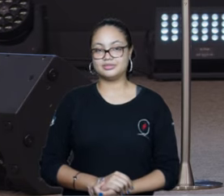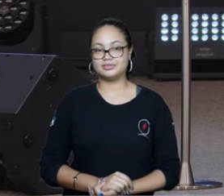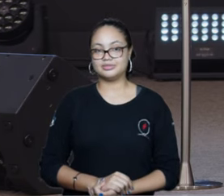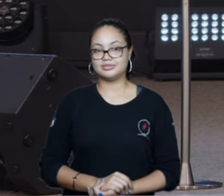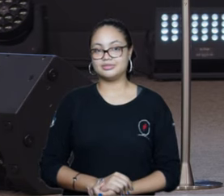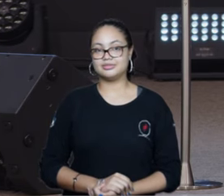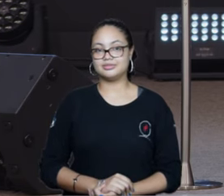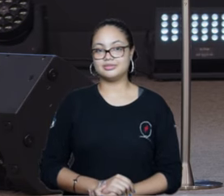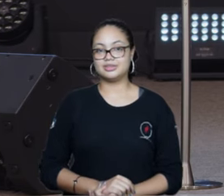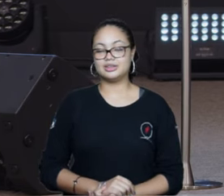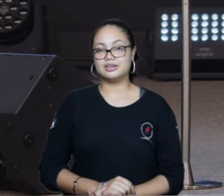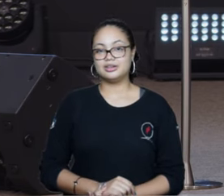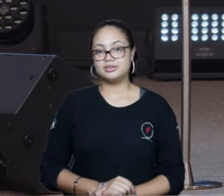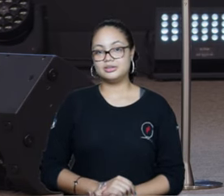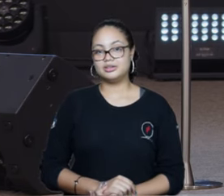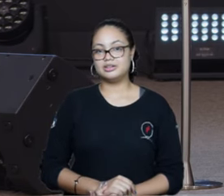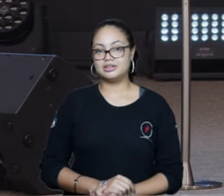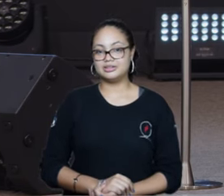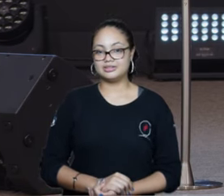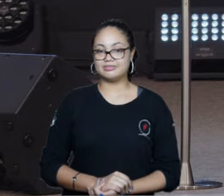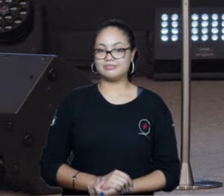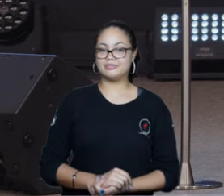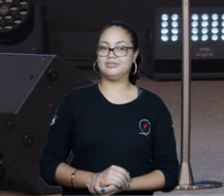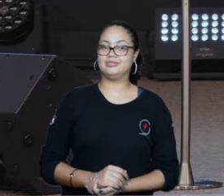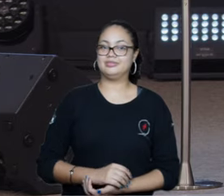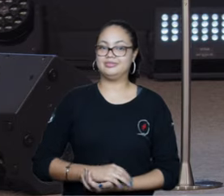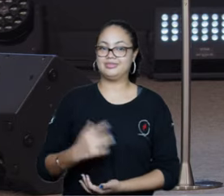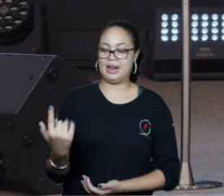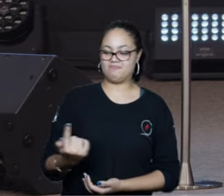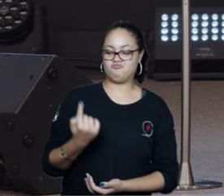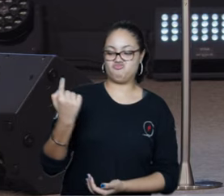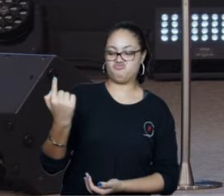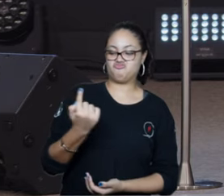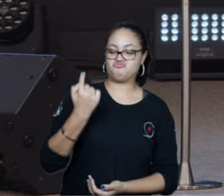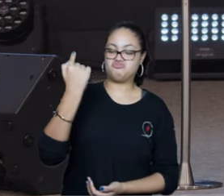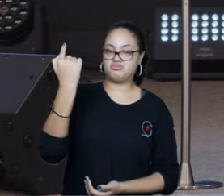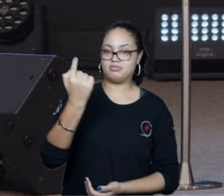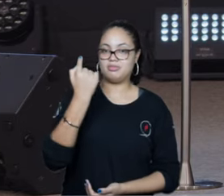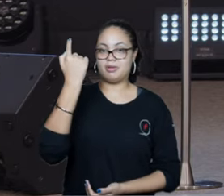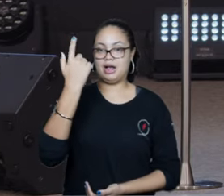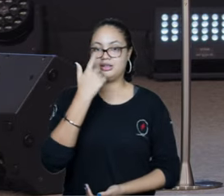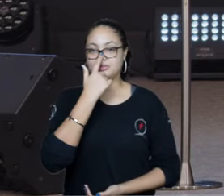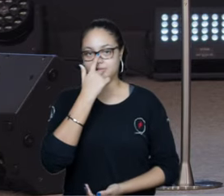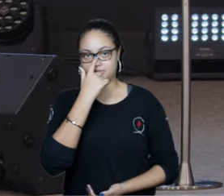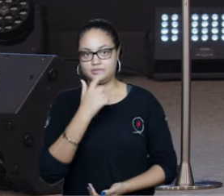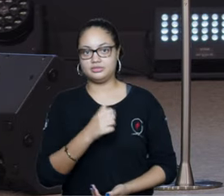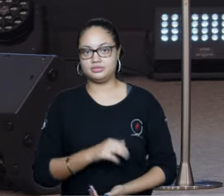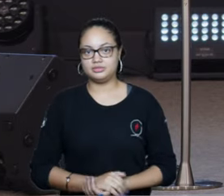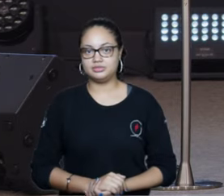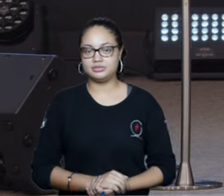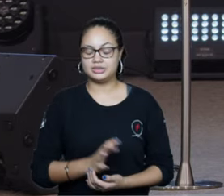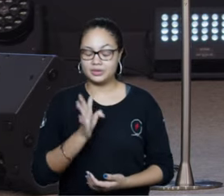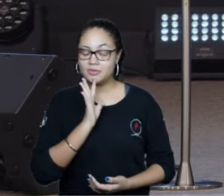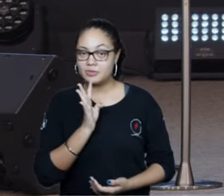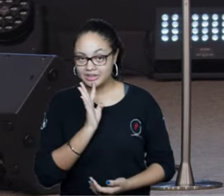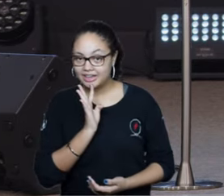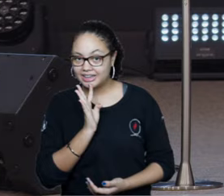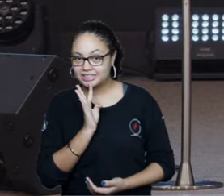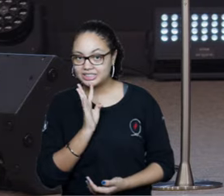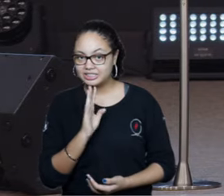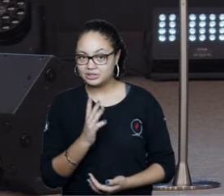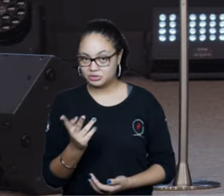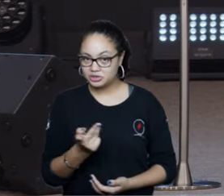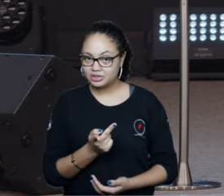sem nenhum preconceito um negão que era uma massa o que é ainda eu falei você conhece o irmão Fulano